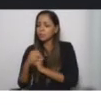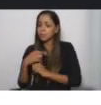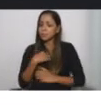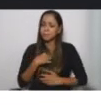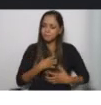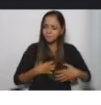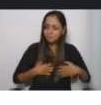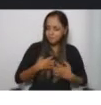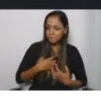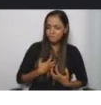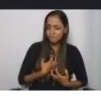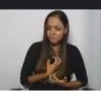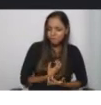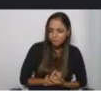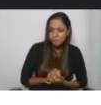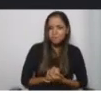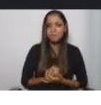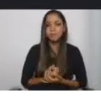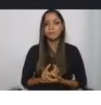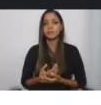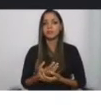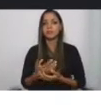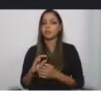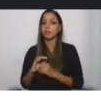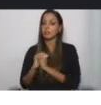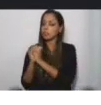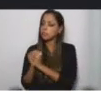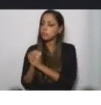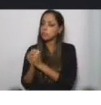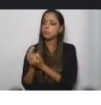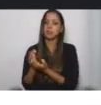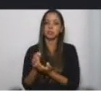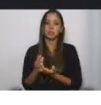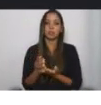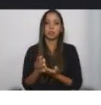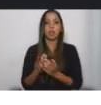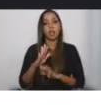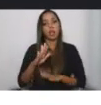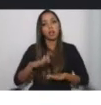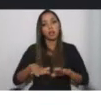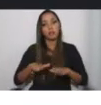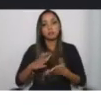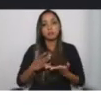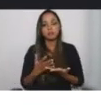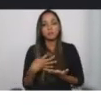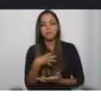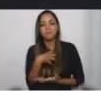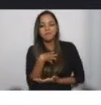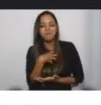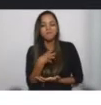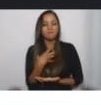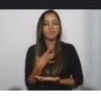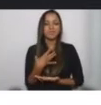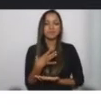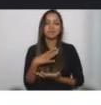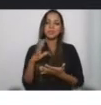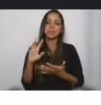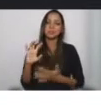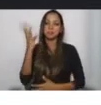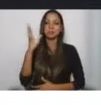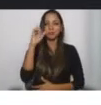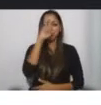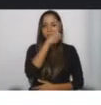estava sentindo ali alguns sentimentos contrários, às vezes não estava bem em casa, às vezes com uma situação difícil em casa, que eu não tinha nem